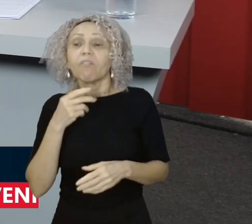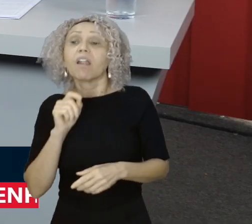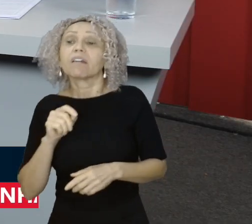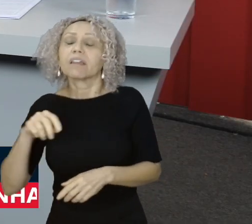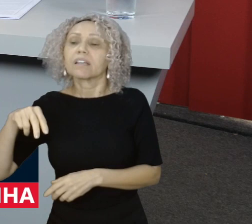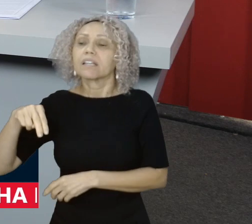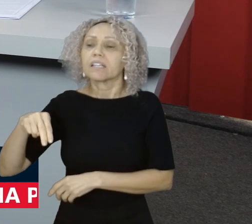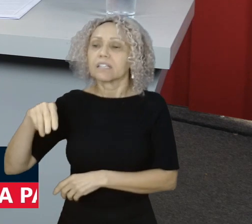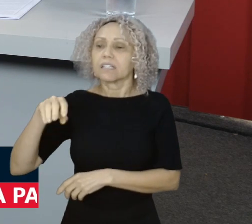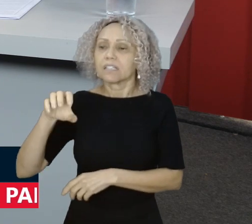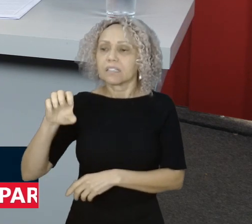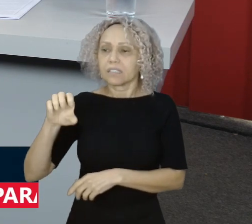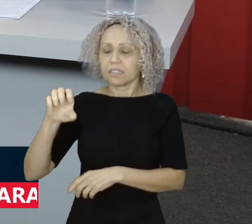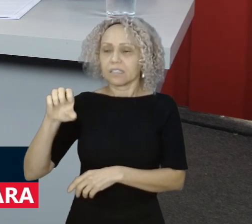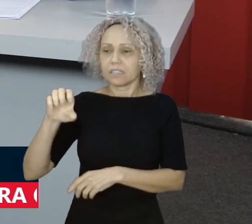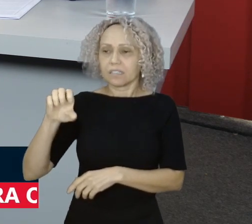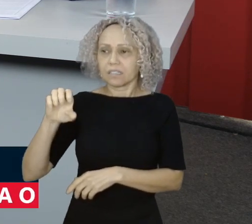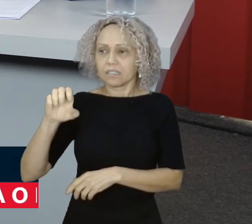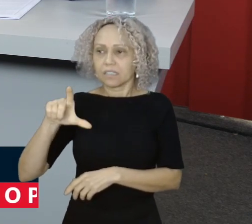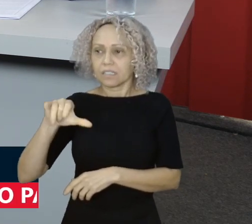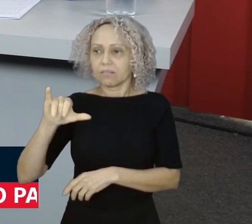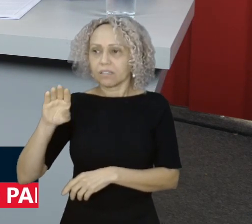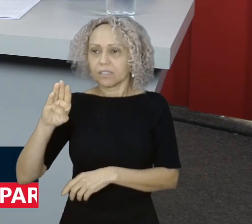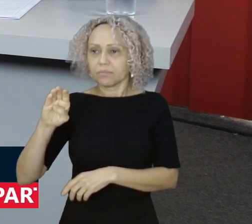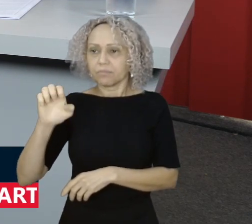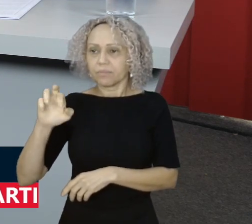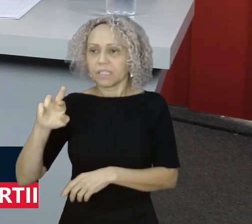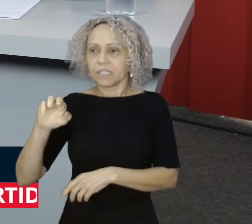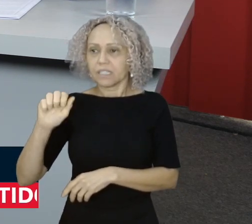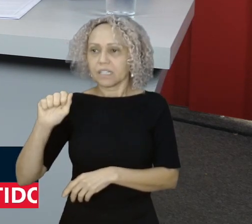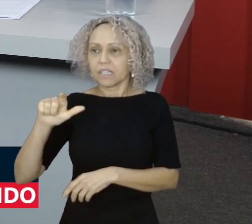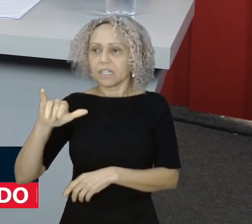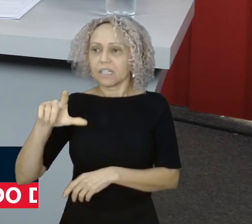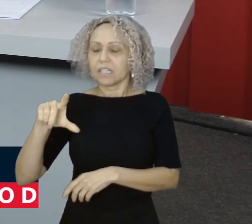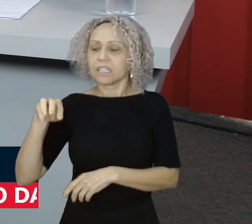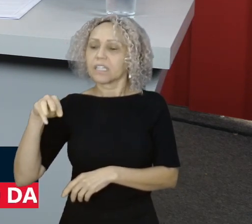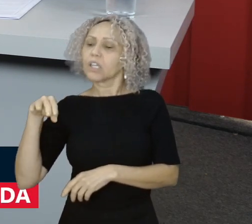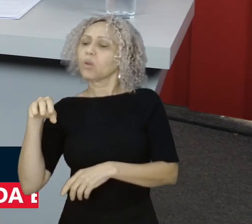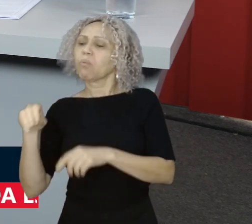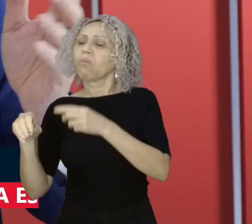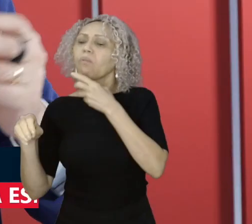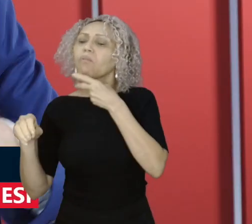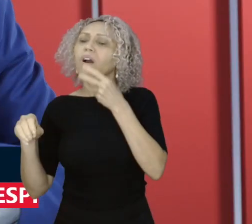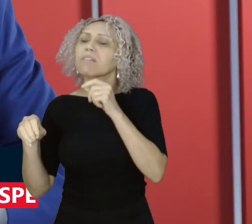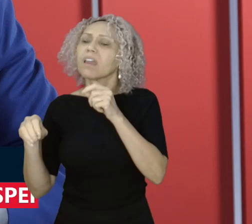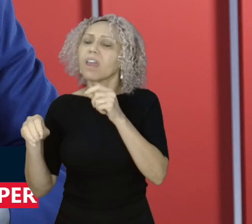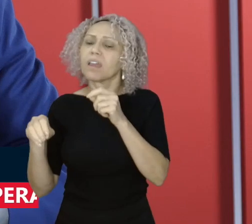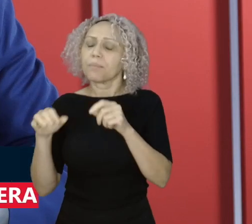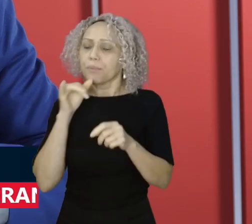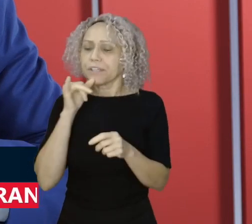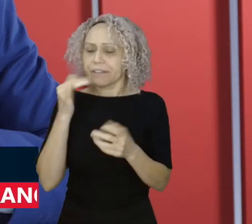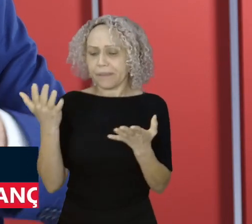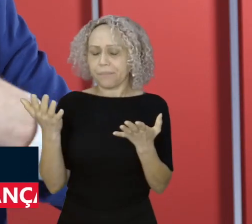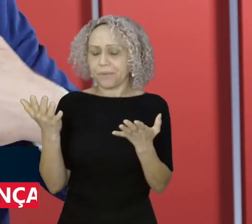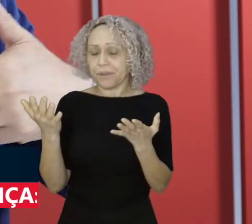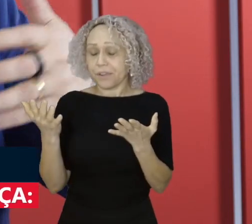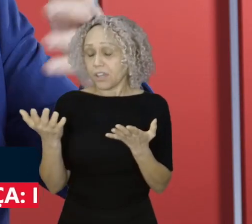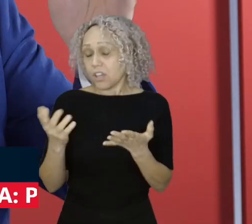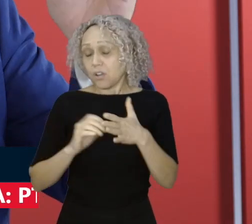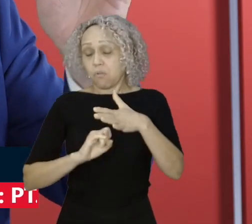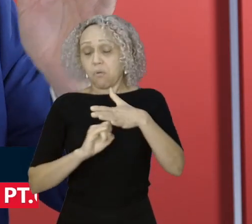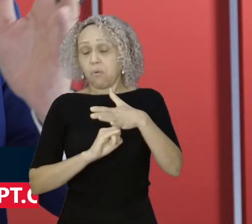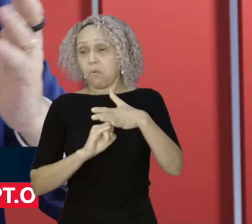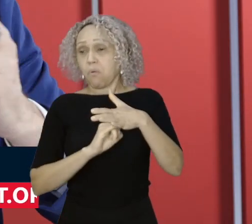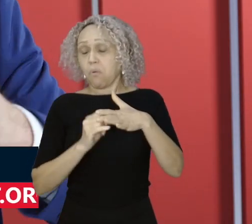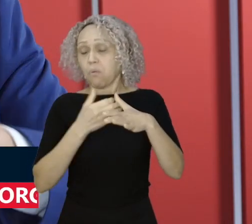tem nenhum compromisso com a vida do povo. É aquela velha história, cada um se vira, se você se movimentar, você